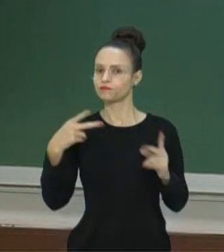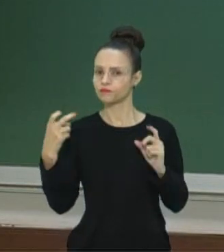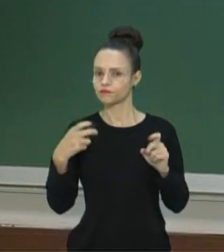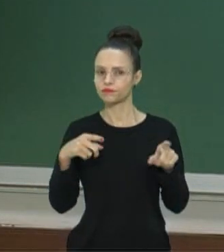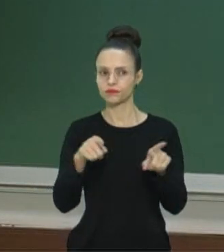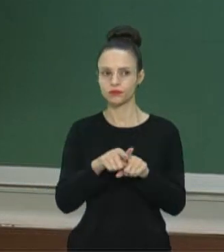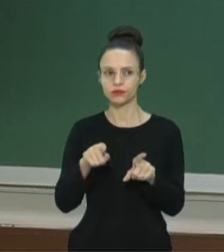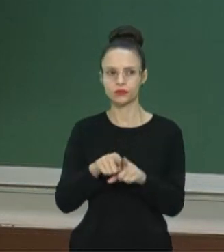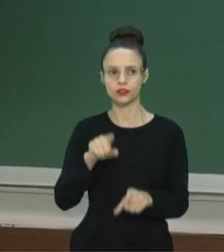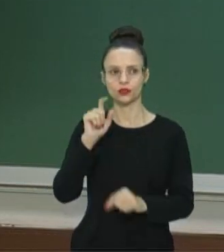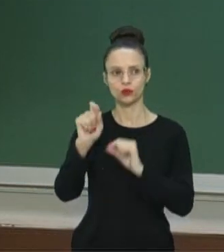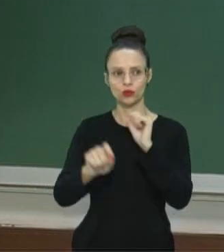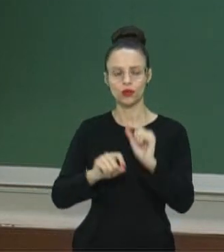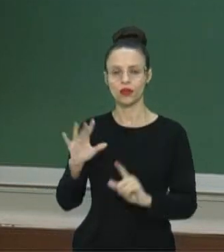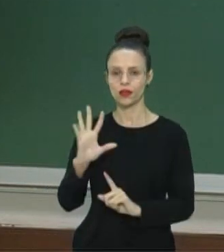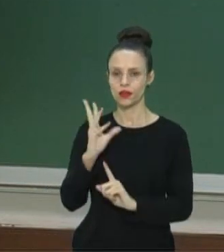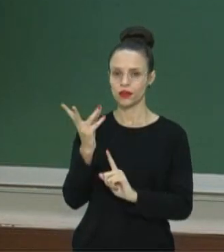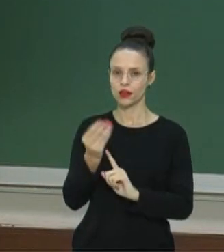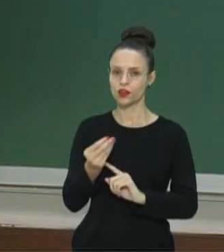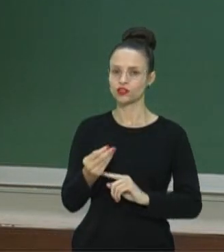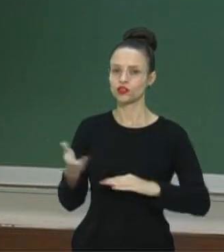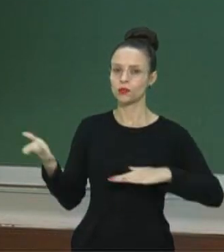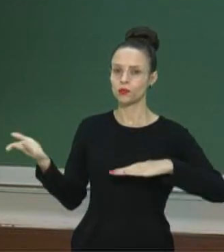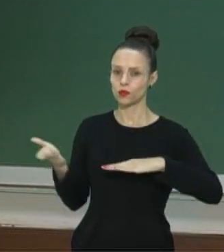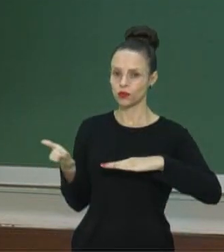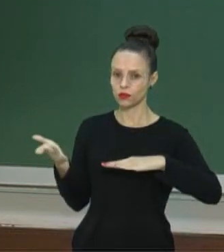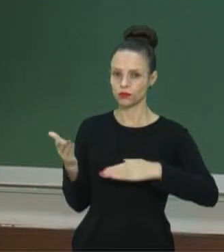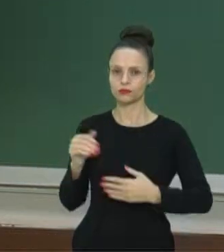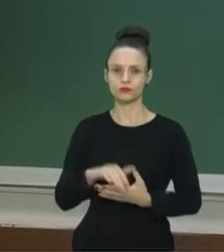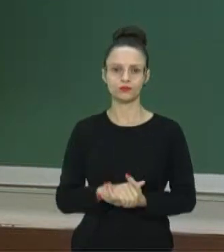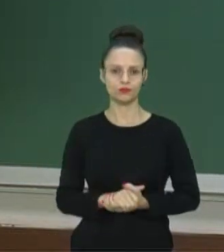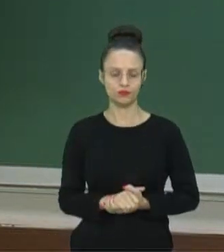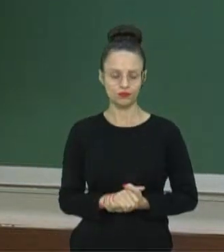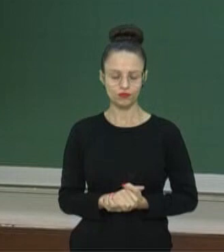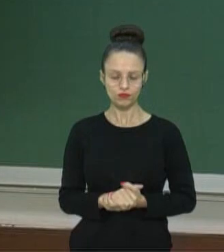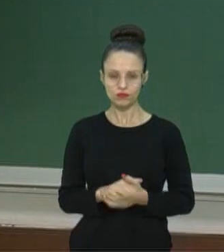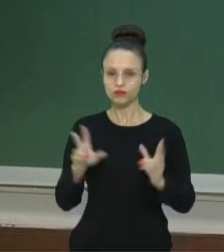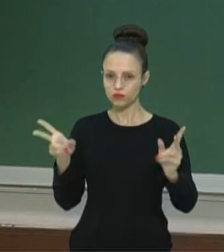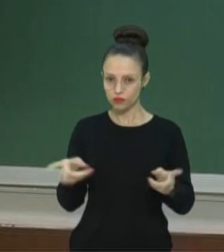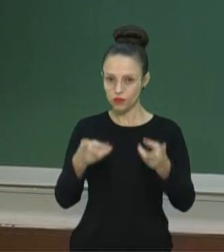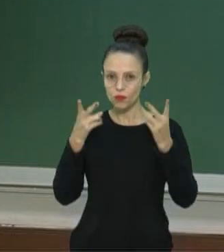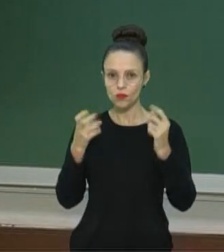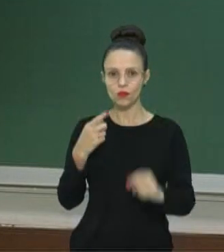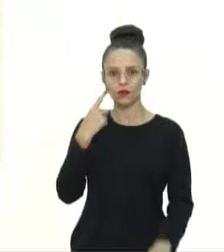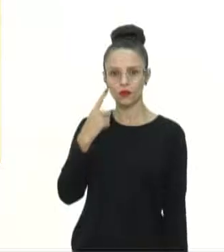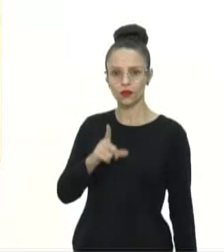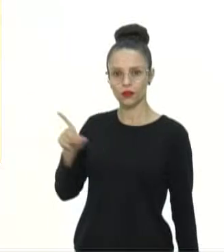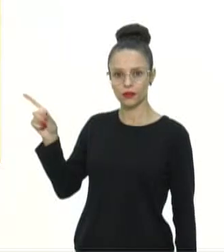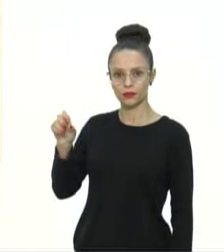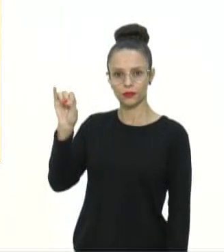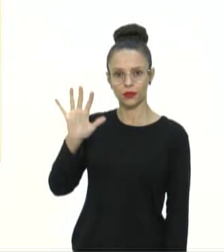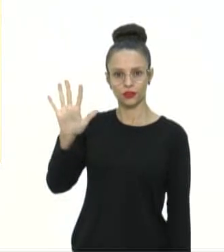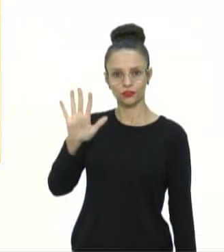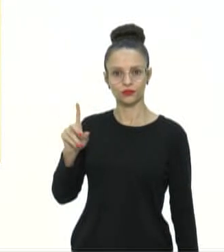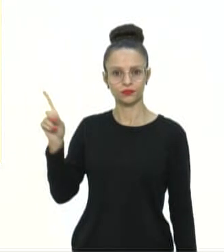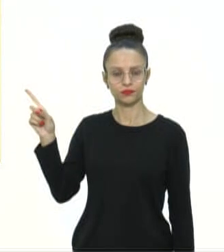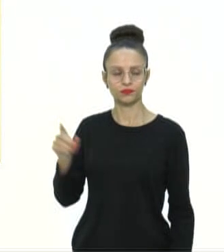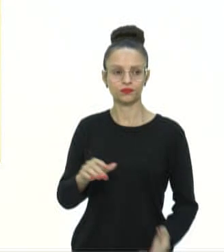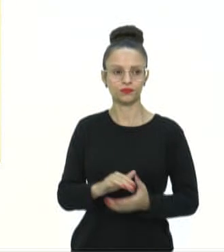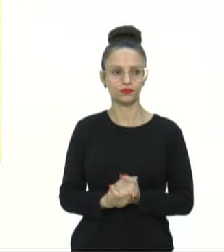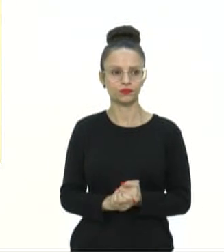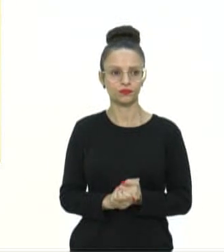a chamada de arte moderna. Vamos observar essa imagem. O que vocês